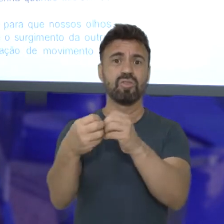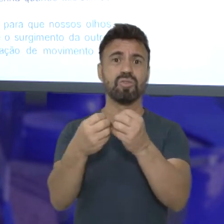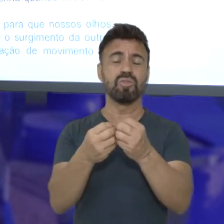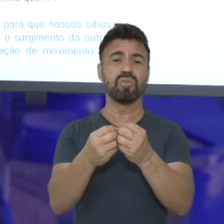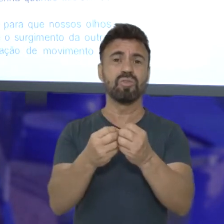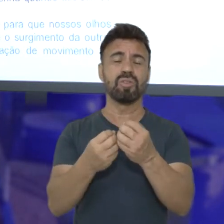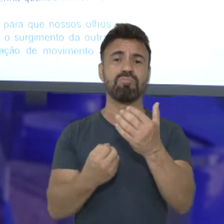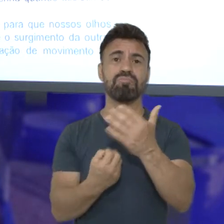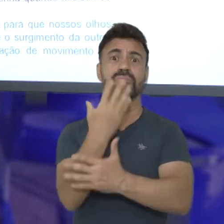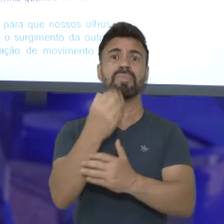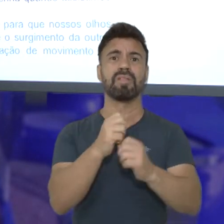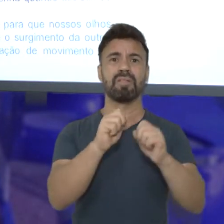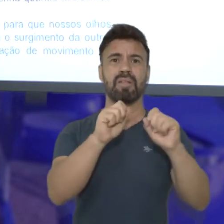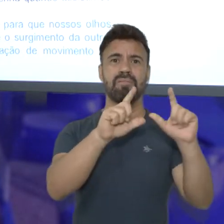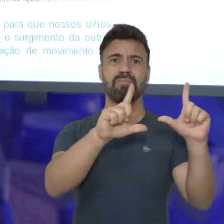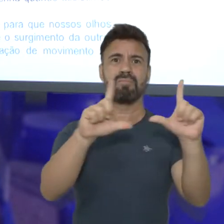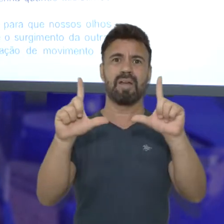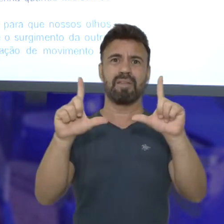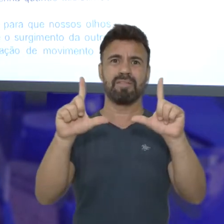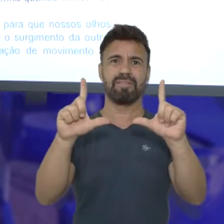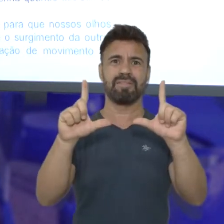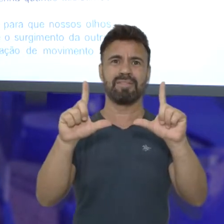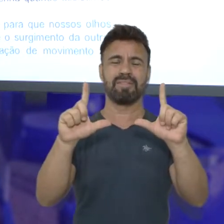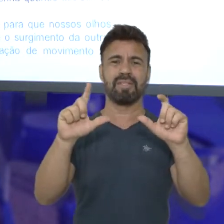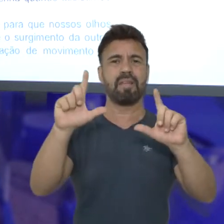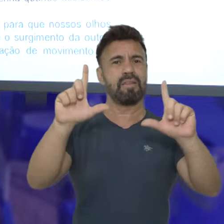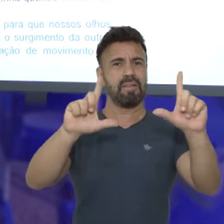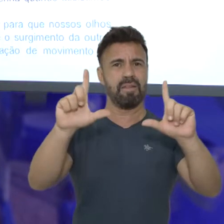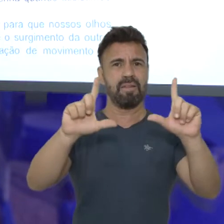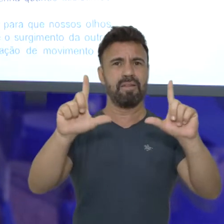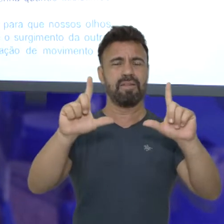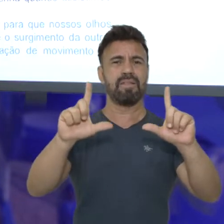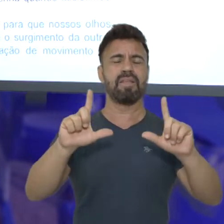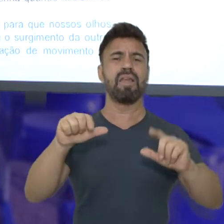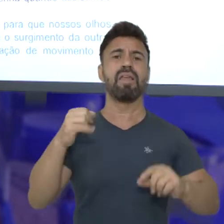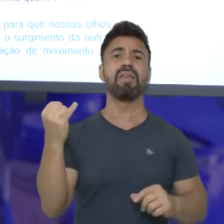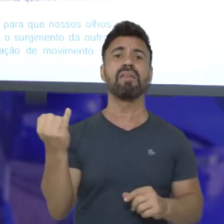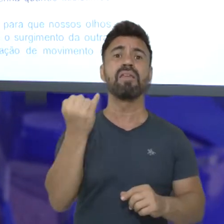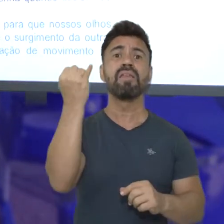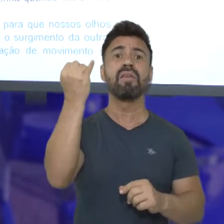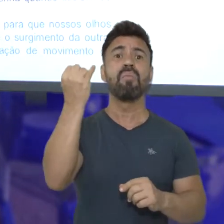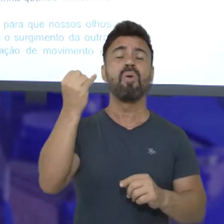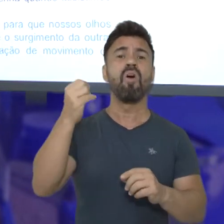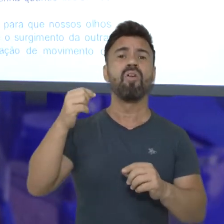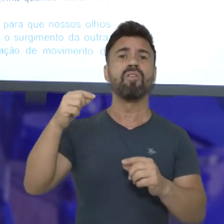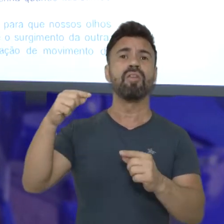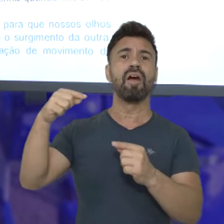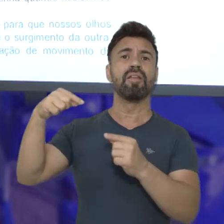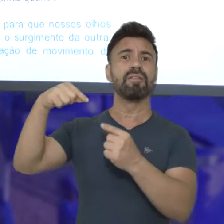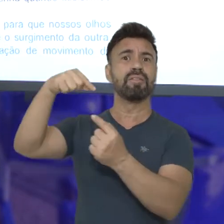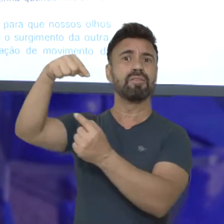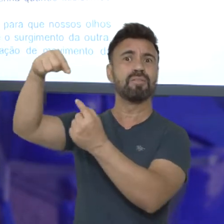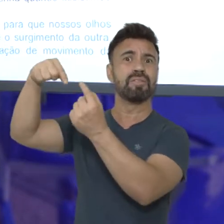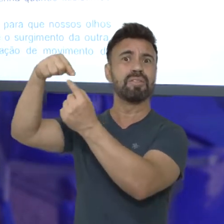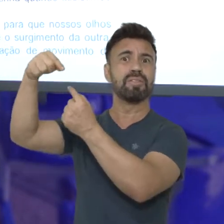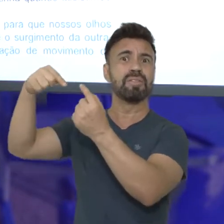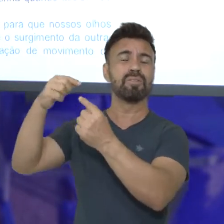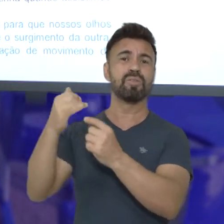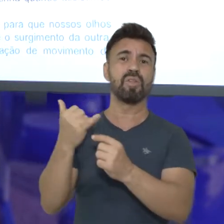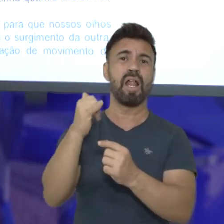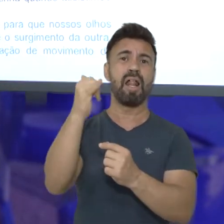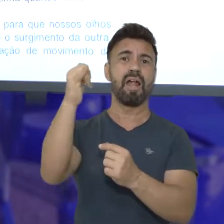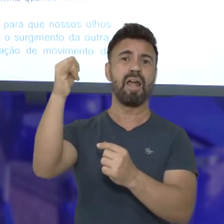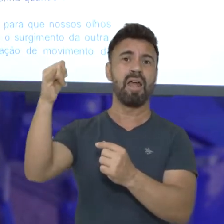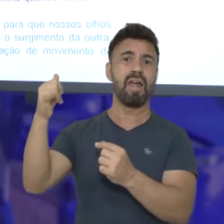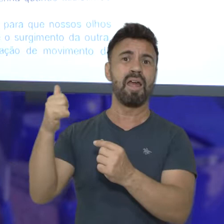aquela imagem na televisão da gente. Então é muito importante que tenha um circuito elétrico para poder